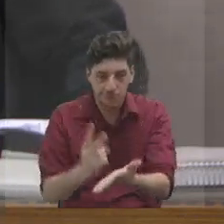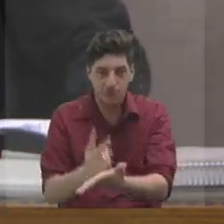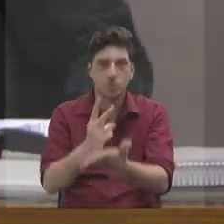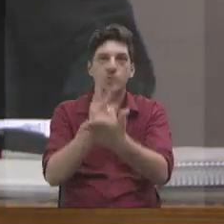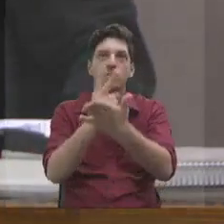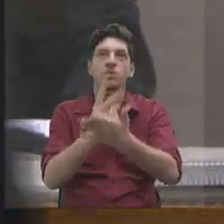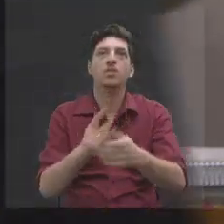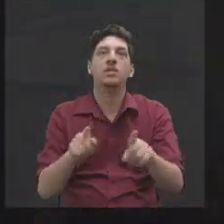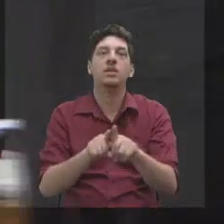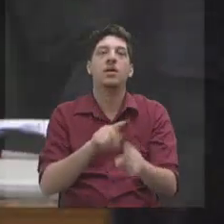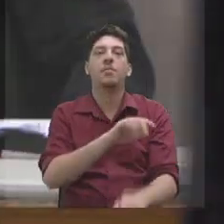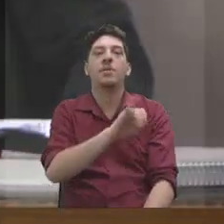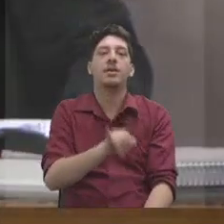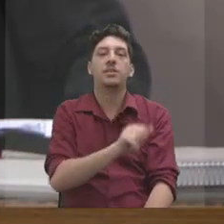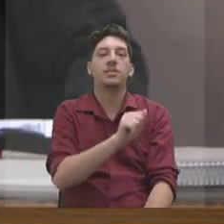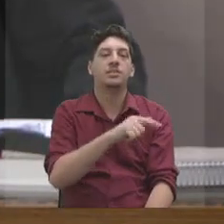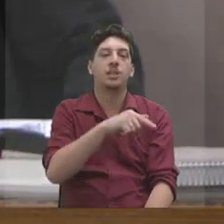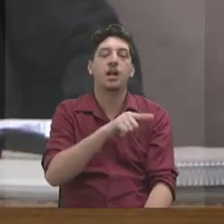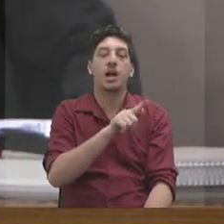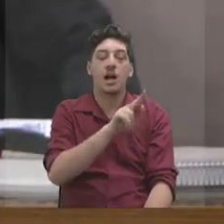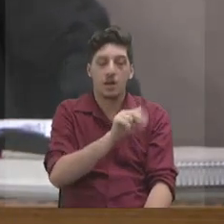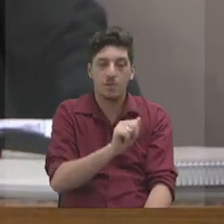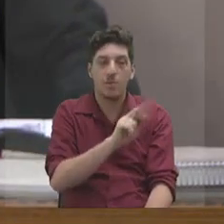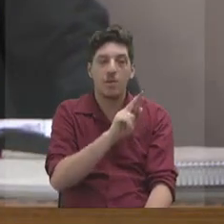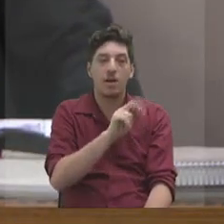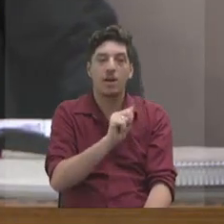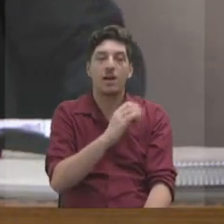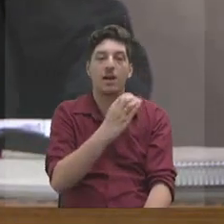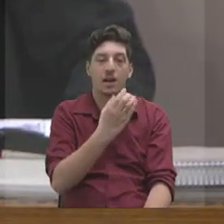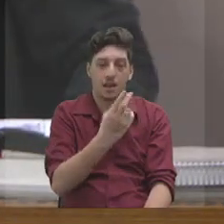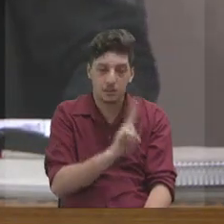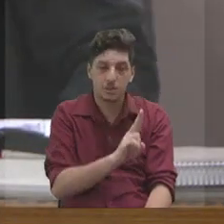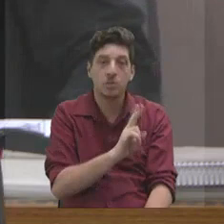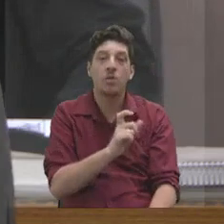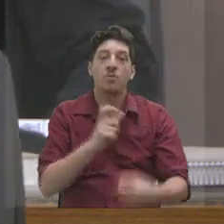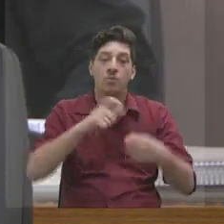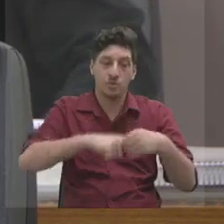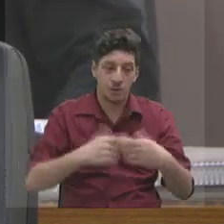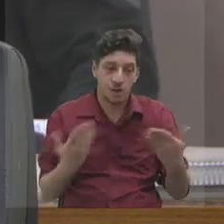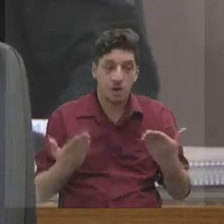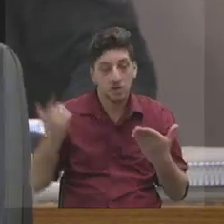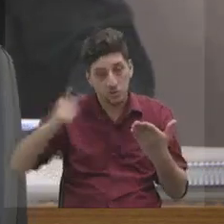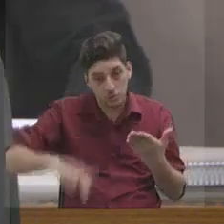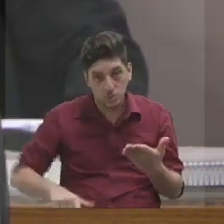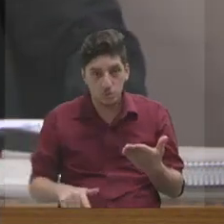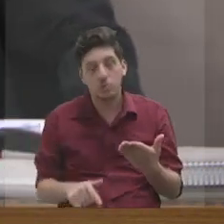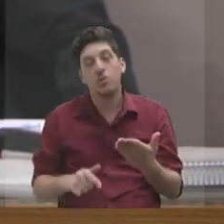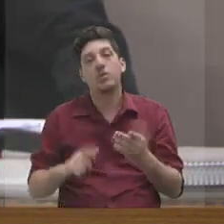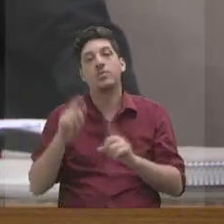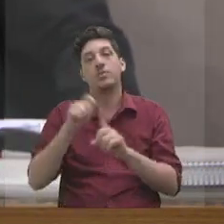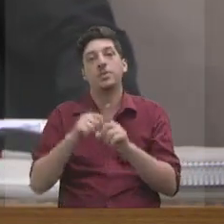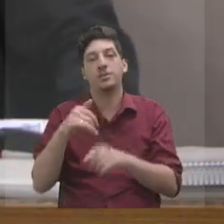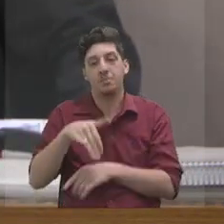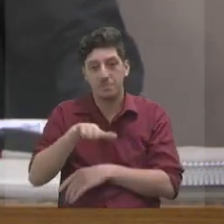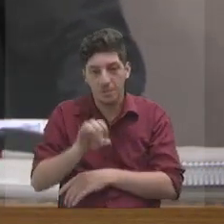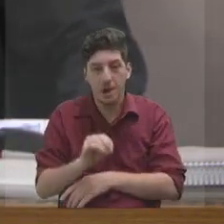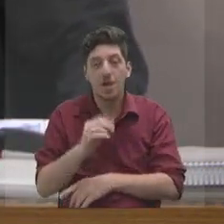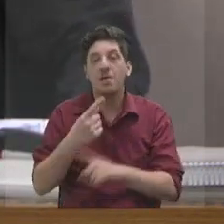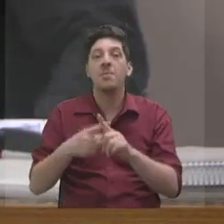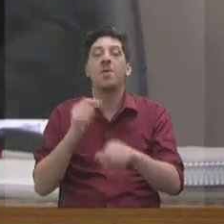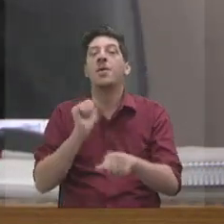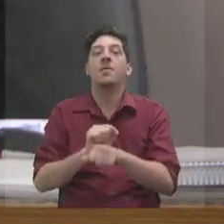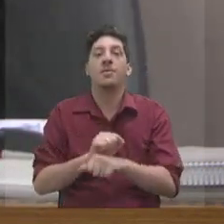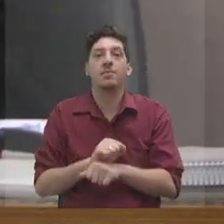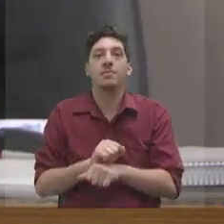jaguaraçu Vista Alegre né foi uma ordem de início que foi retomada agora um reinício né agora no final do mês de maio ficou parado por conta da